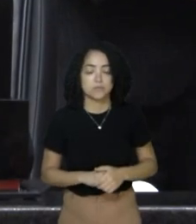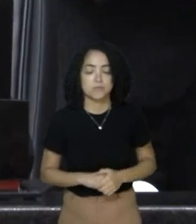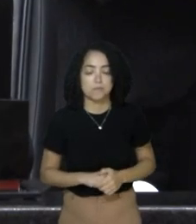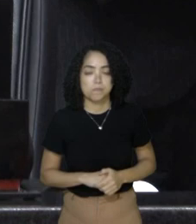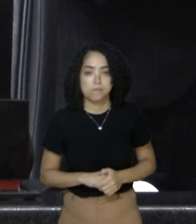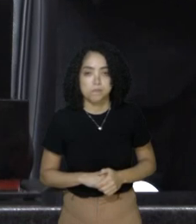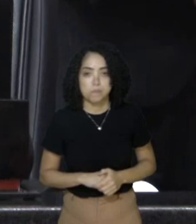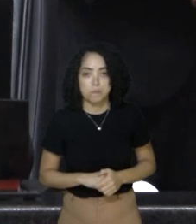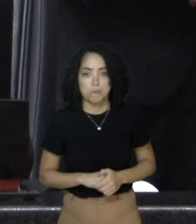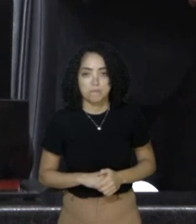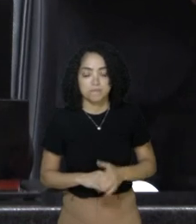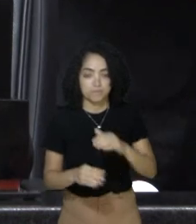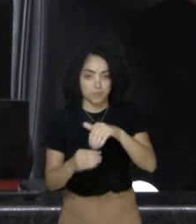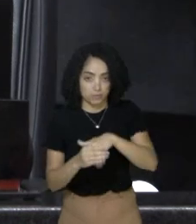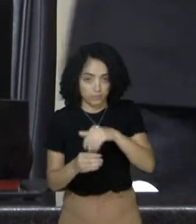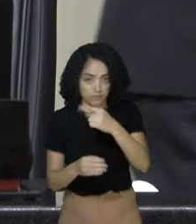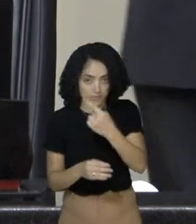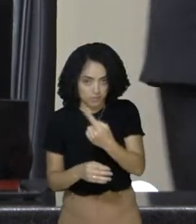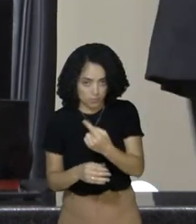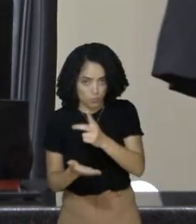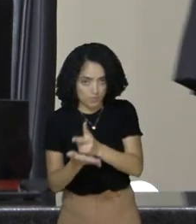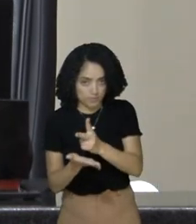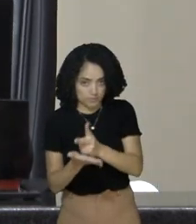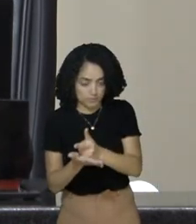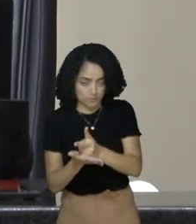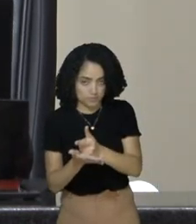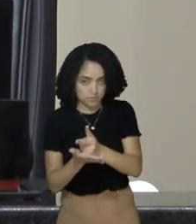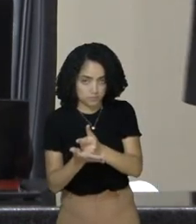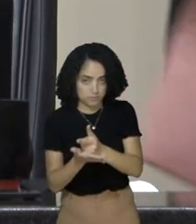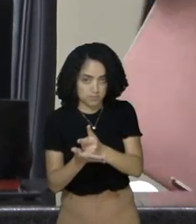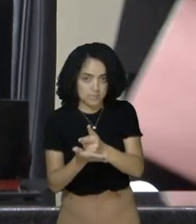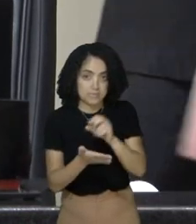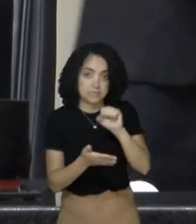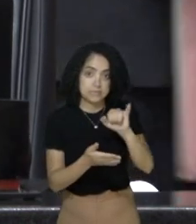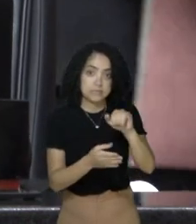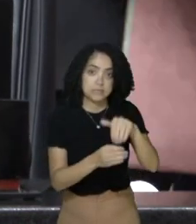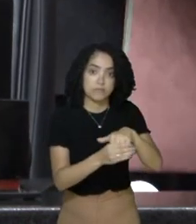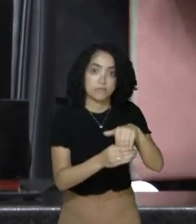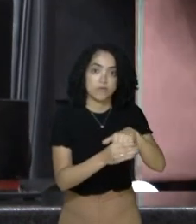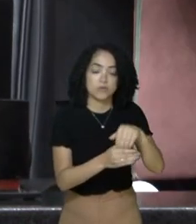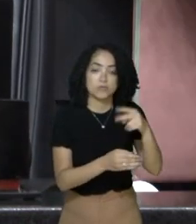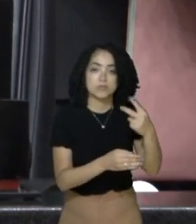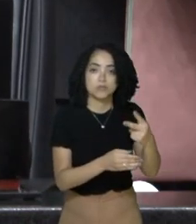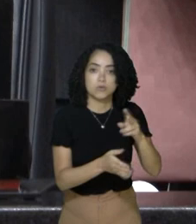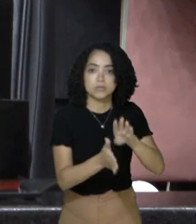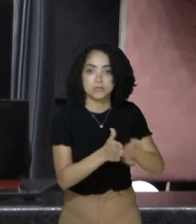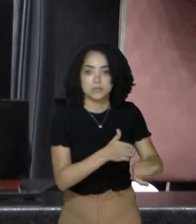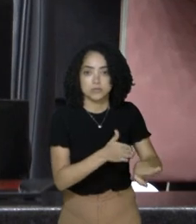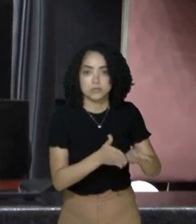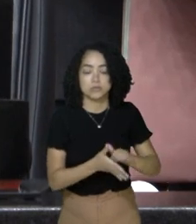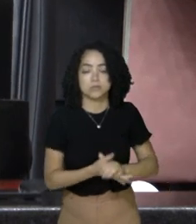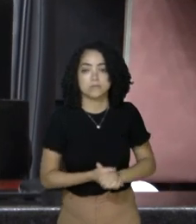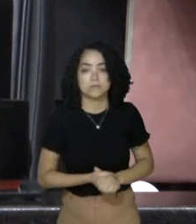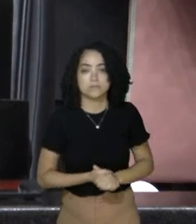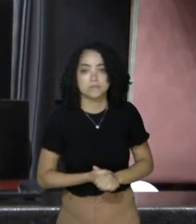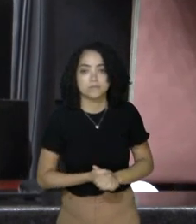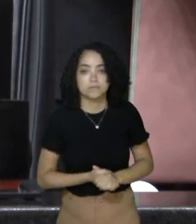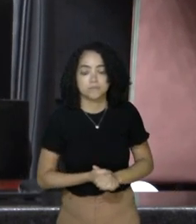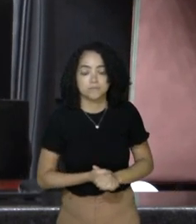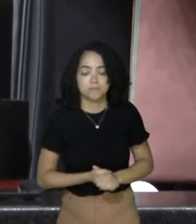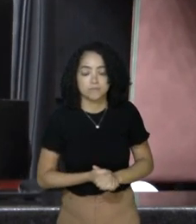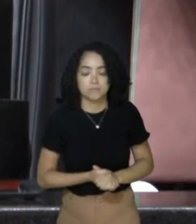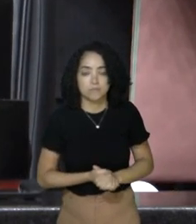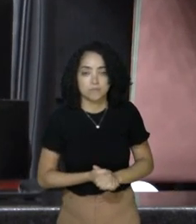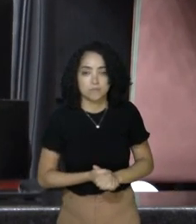quem vota 1, mantém. A sua assessoria que abre o painel, quem vota 1, mantém o veto,